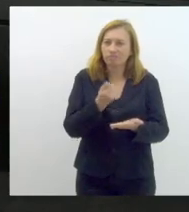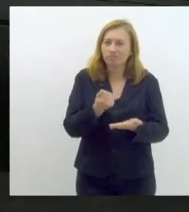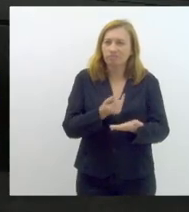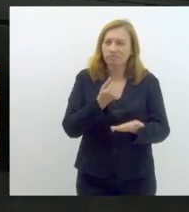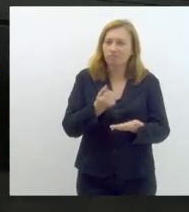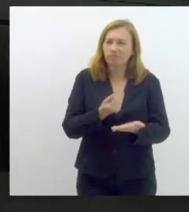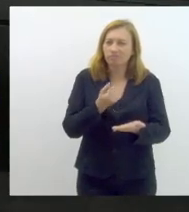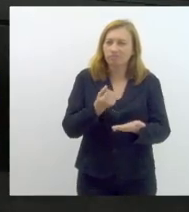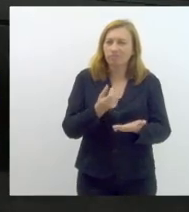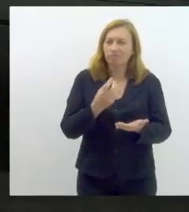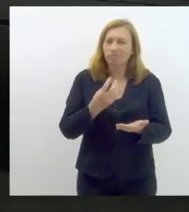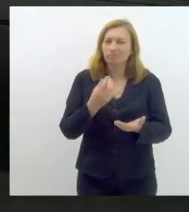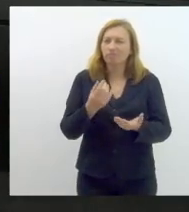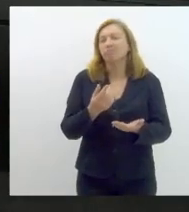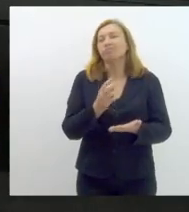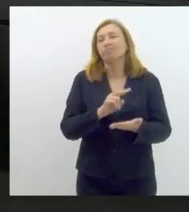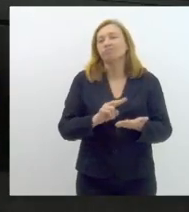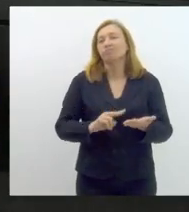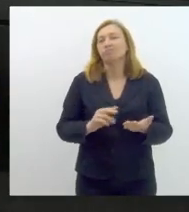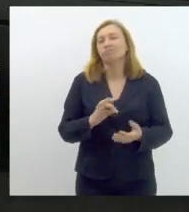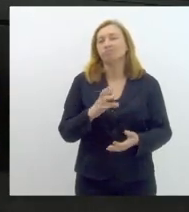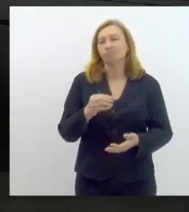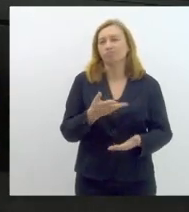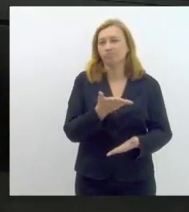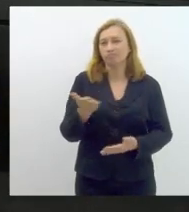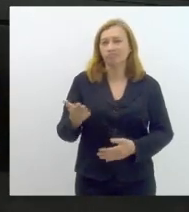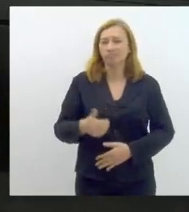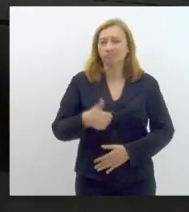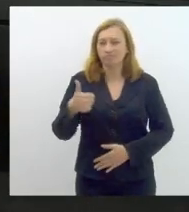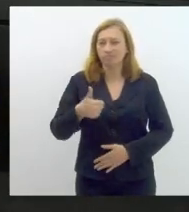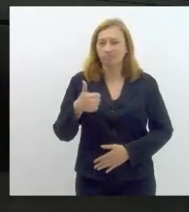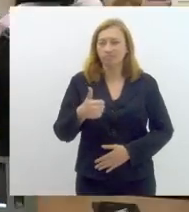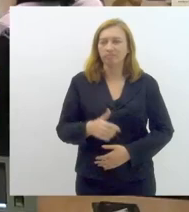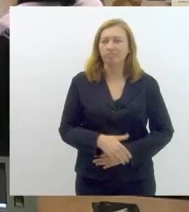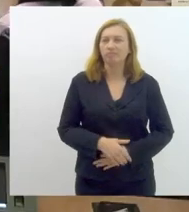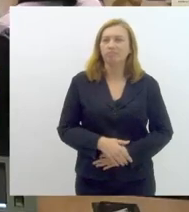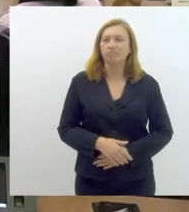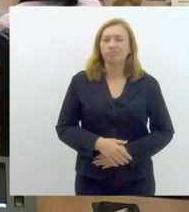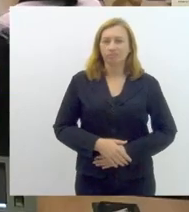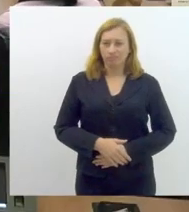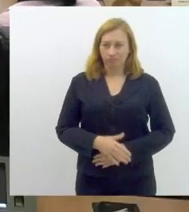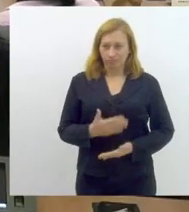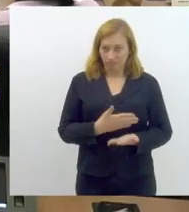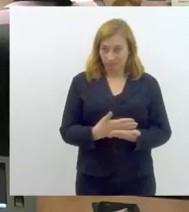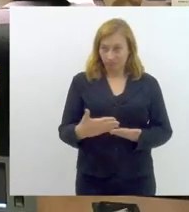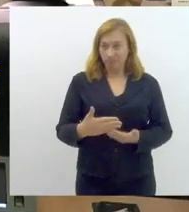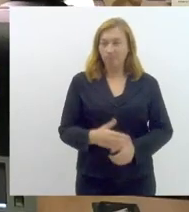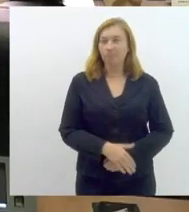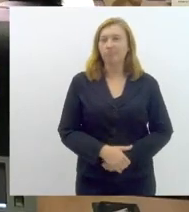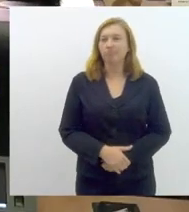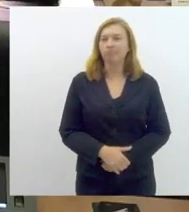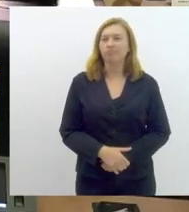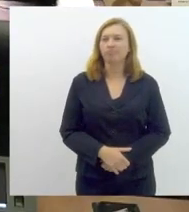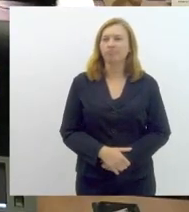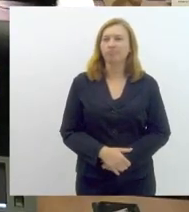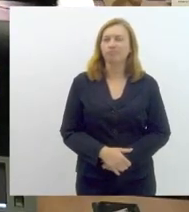para vocês. Bom, primeiro vou ligar o auricular, que já está ligado, e vou pedir um favor a vocês, por